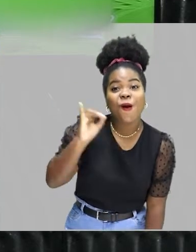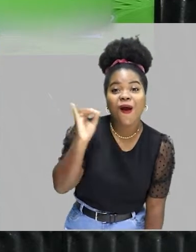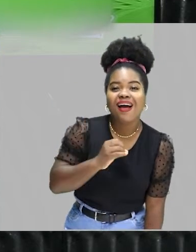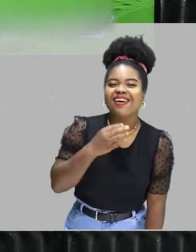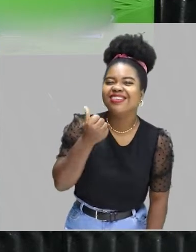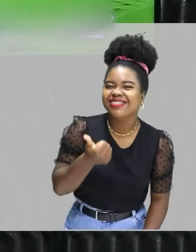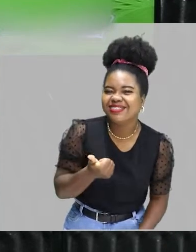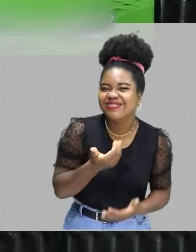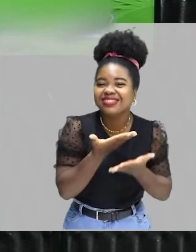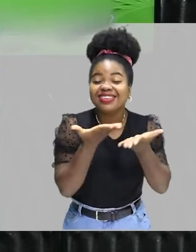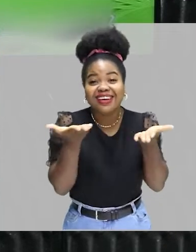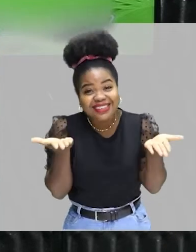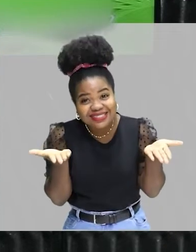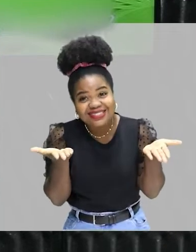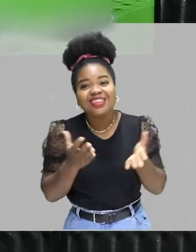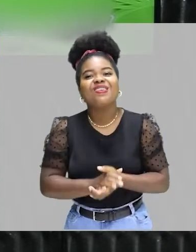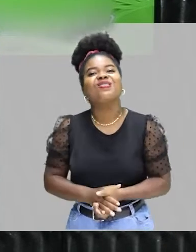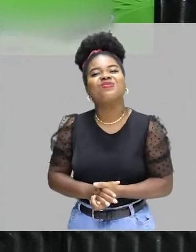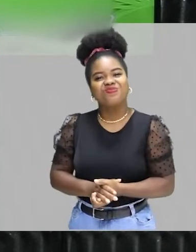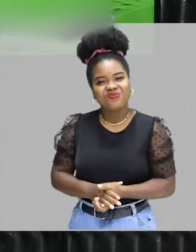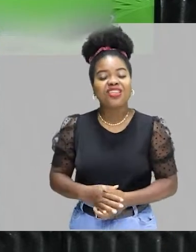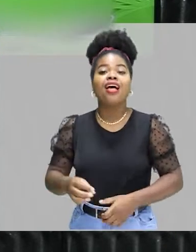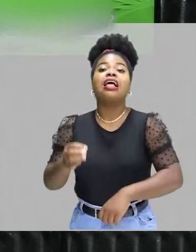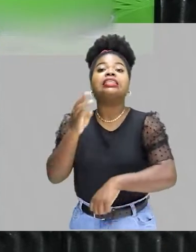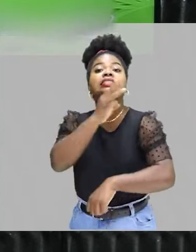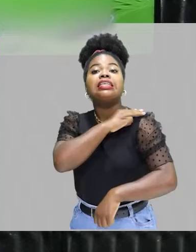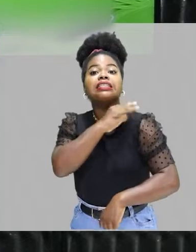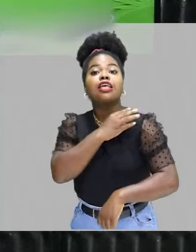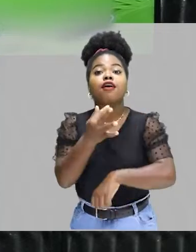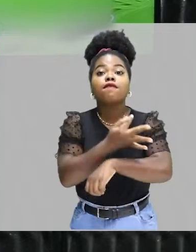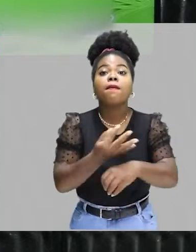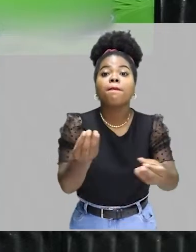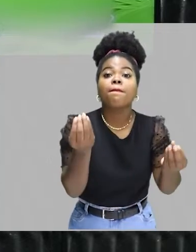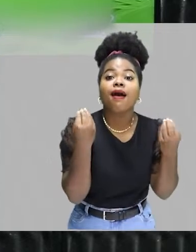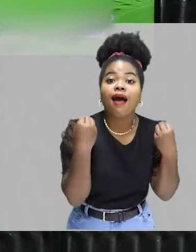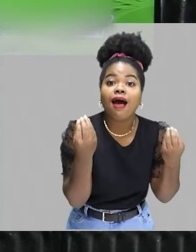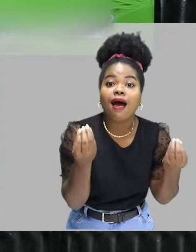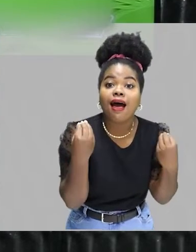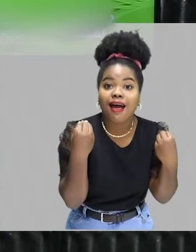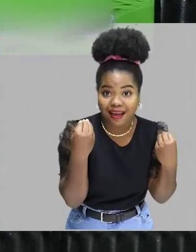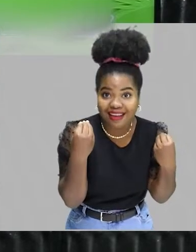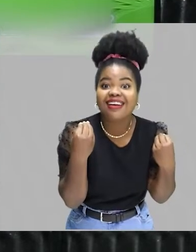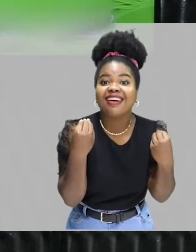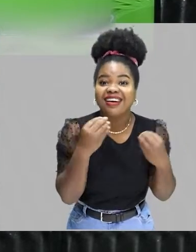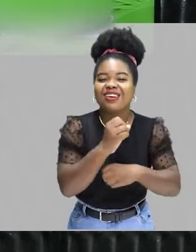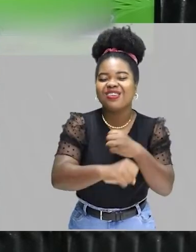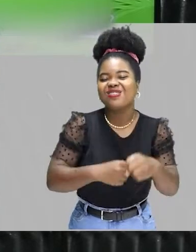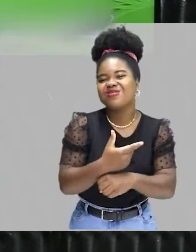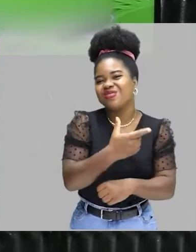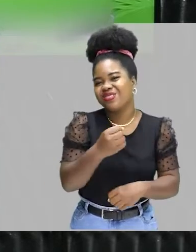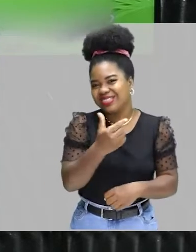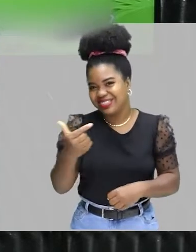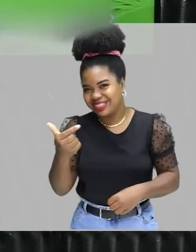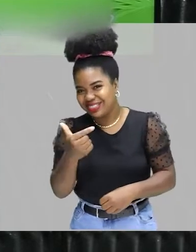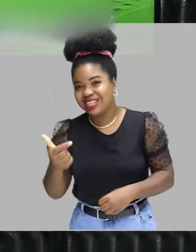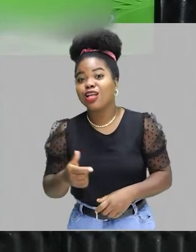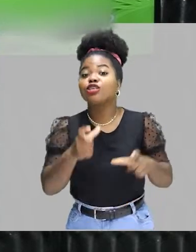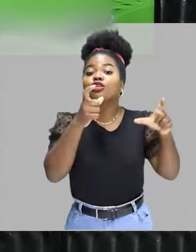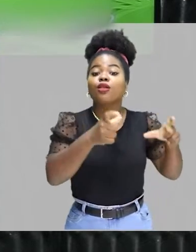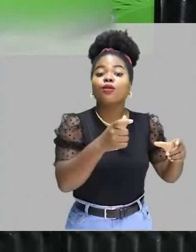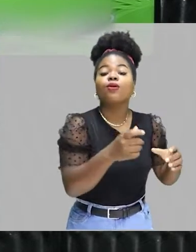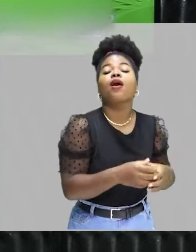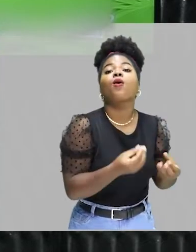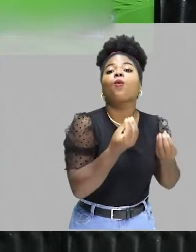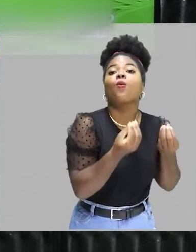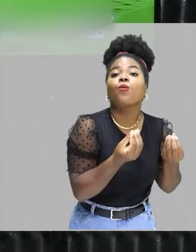Oi, chuchus, tudo bem com vocês? Terceirão não tira férias 2022. Seu lugar